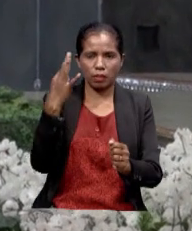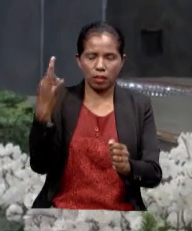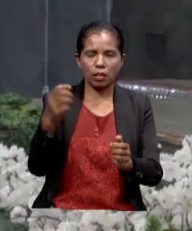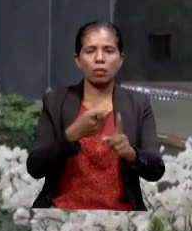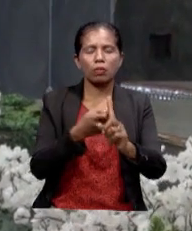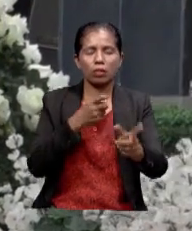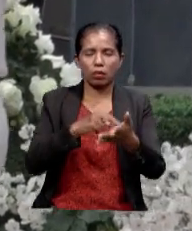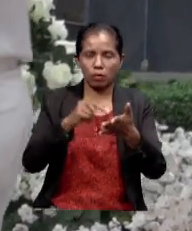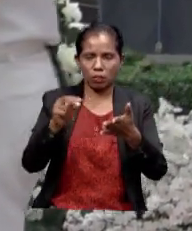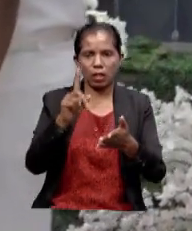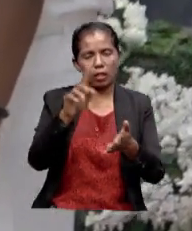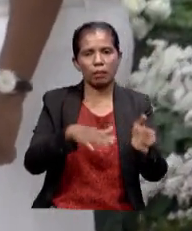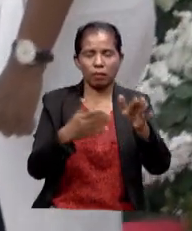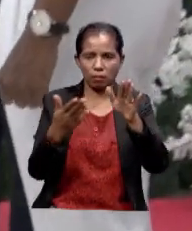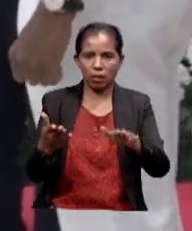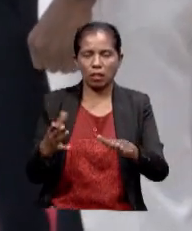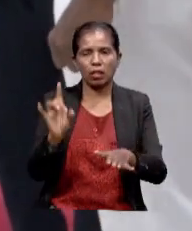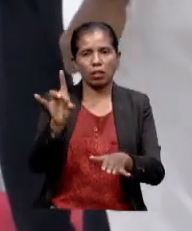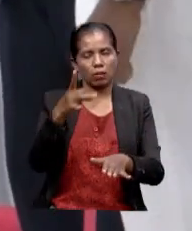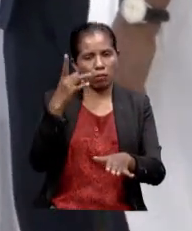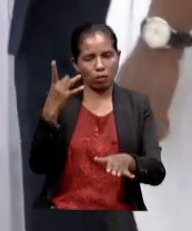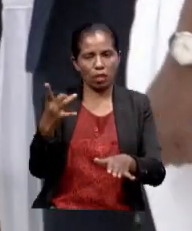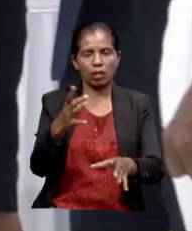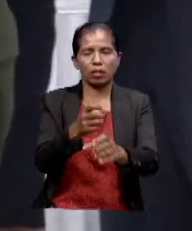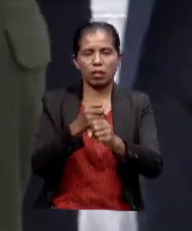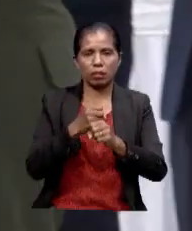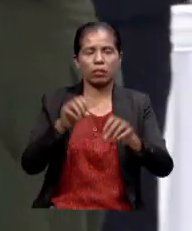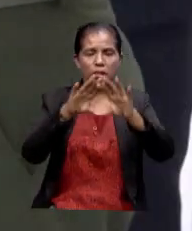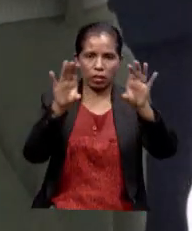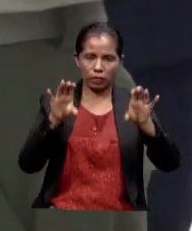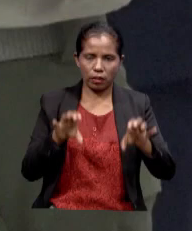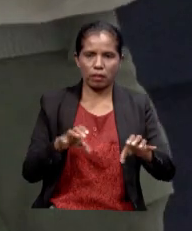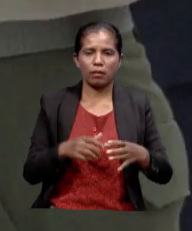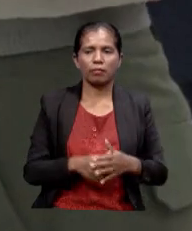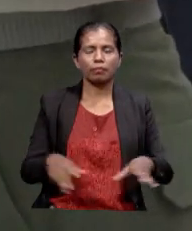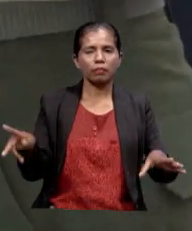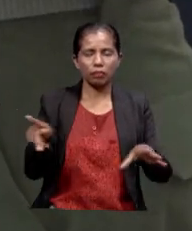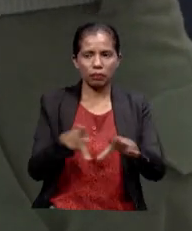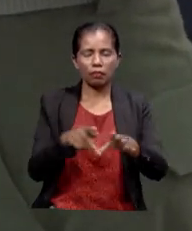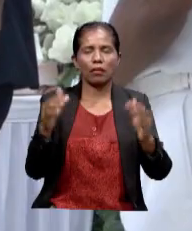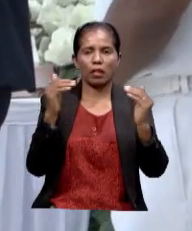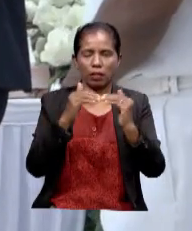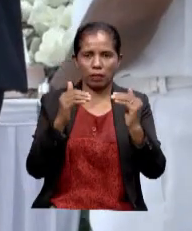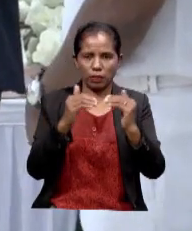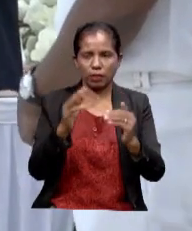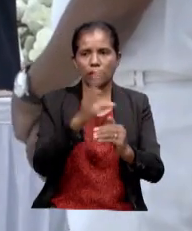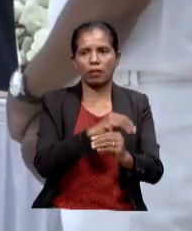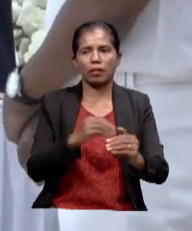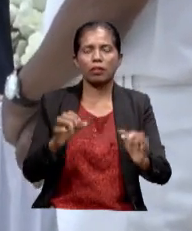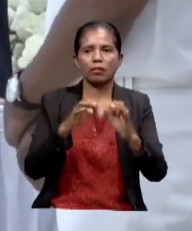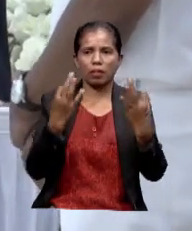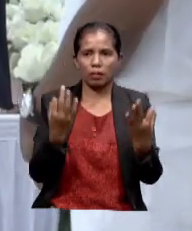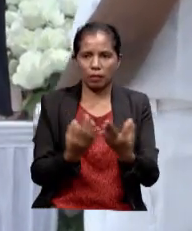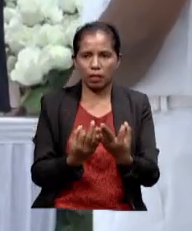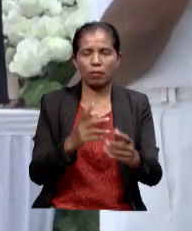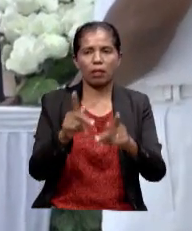ne nang ida mate nune nang sanulu resin valu date maksimum sertifikado. Participa em cerimônia simu sertifikado ne familia nomos